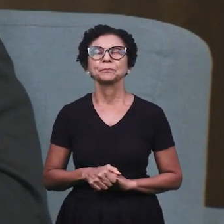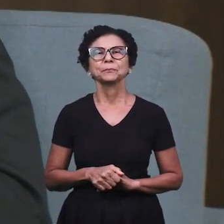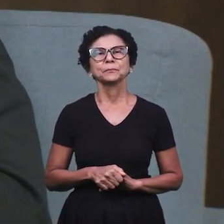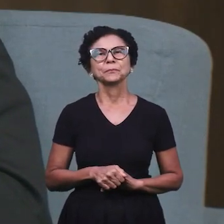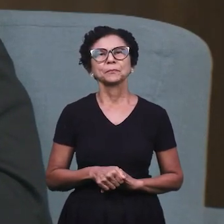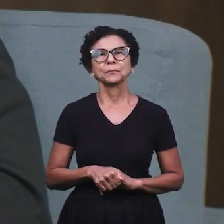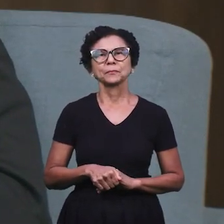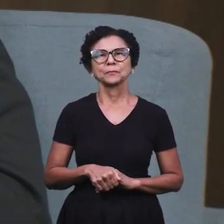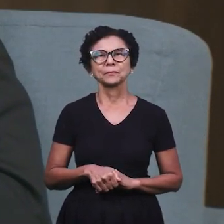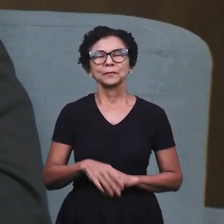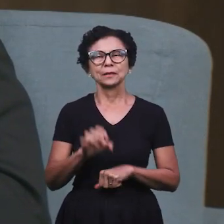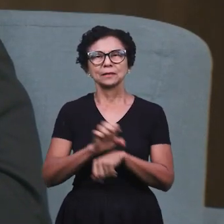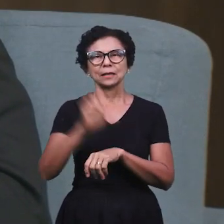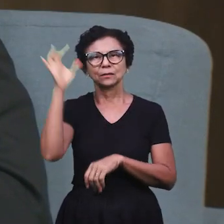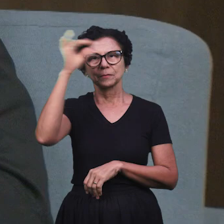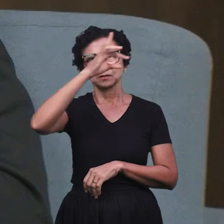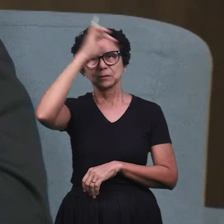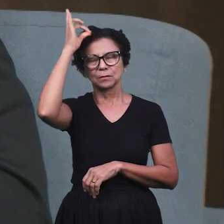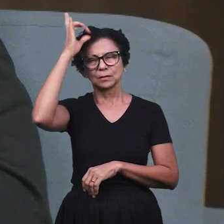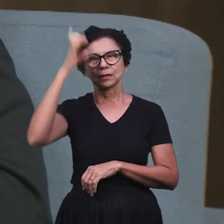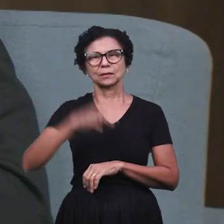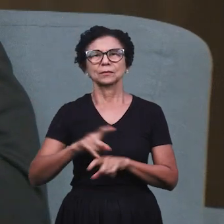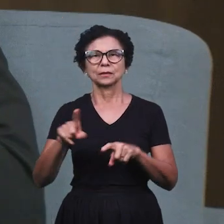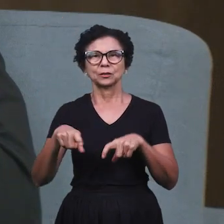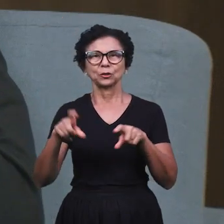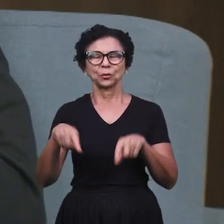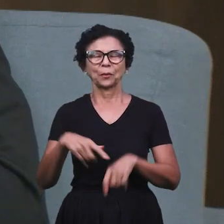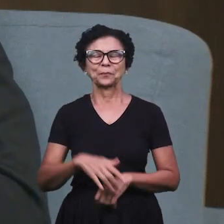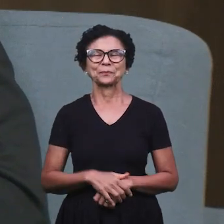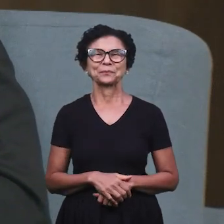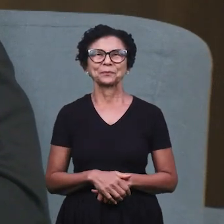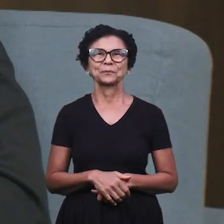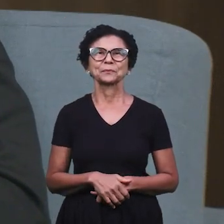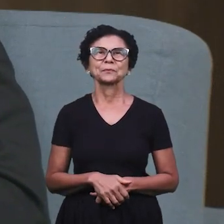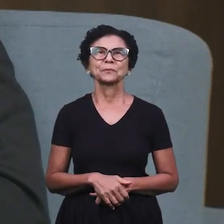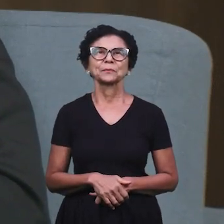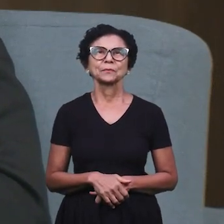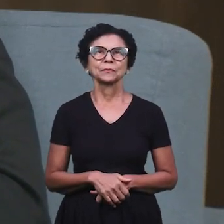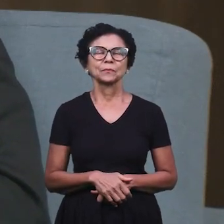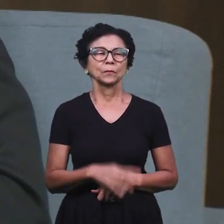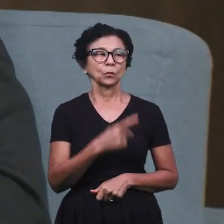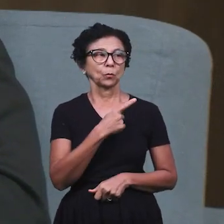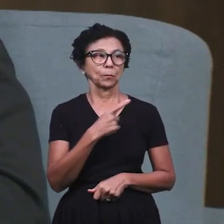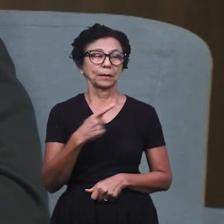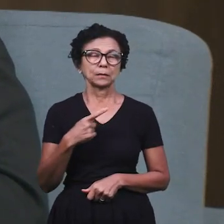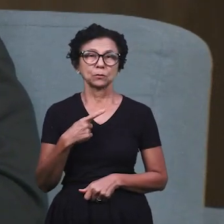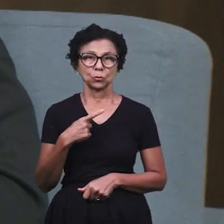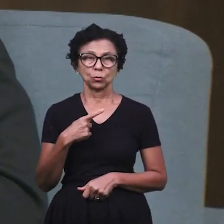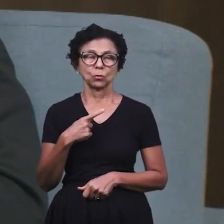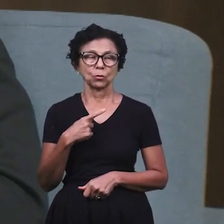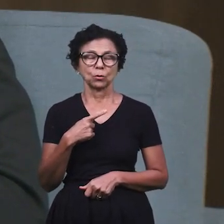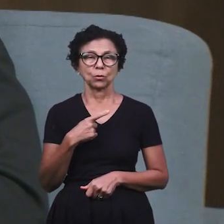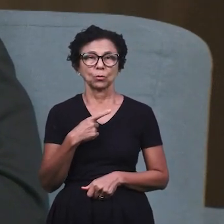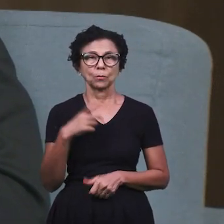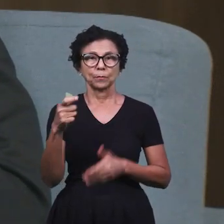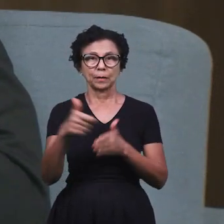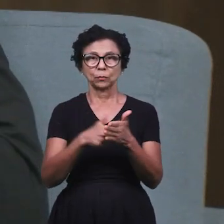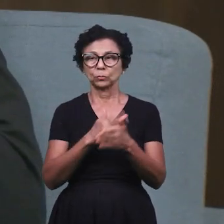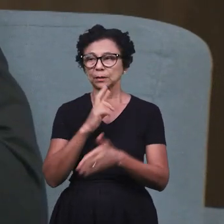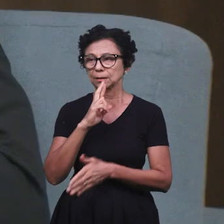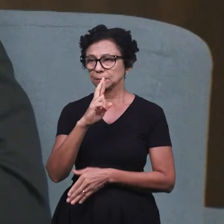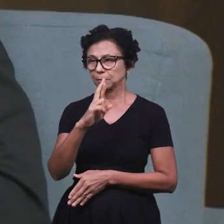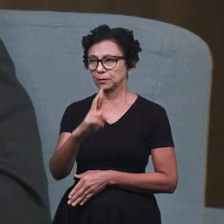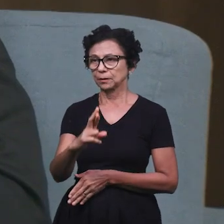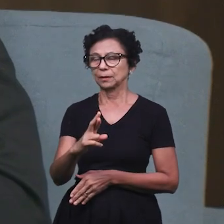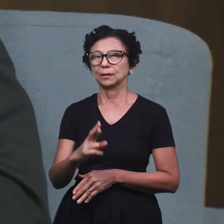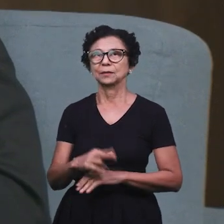Baixo Guandu, aqui no estado do Espírito Santo. Quem vai responder a pergunta da nossa irmã será o pastor Fernando Almeida.